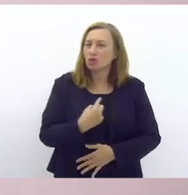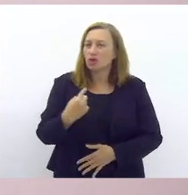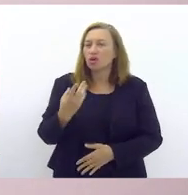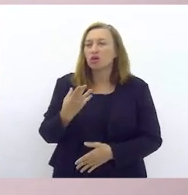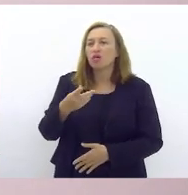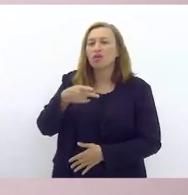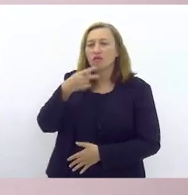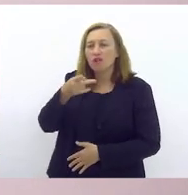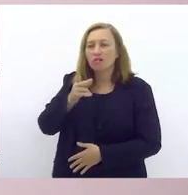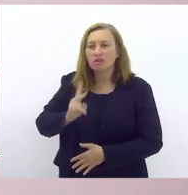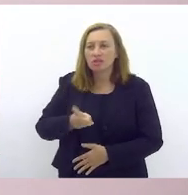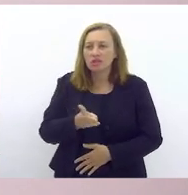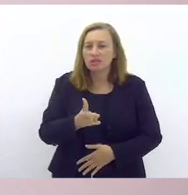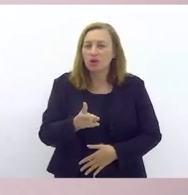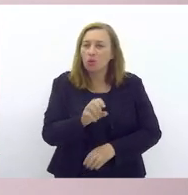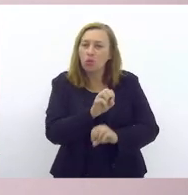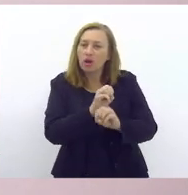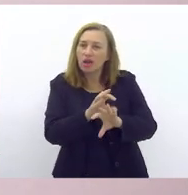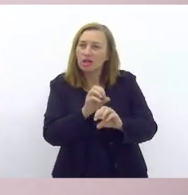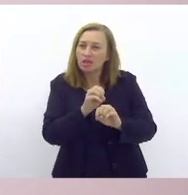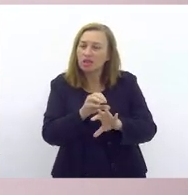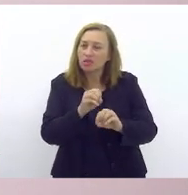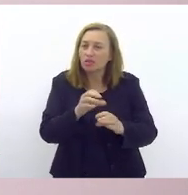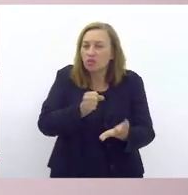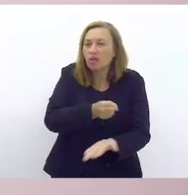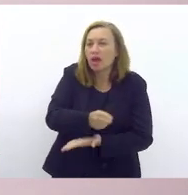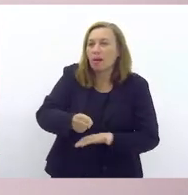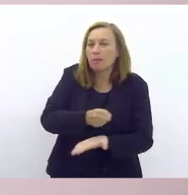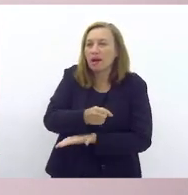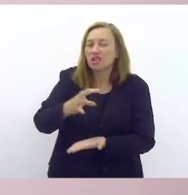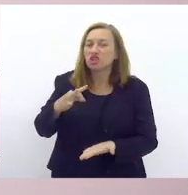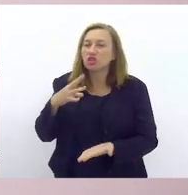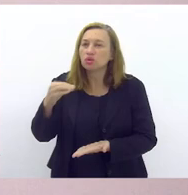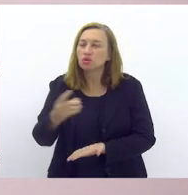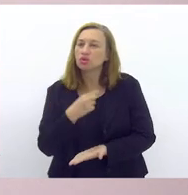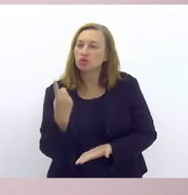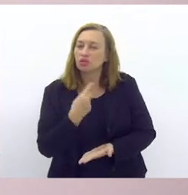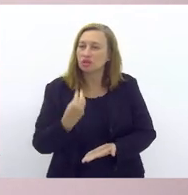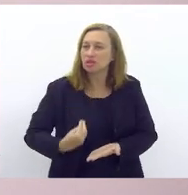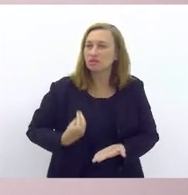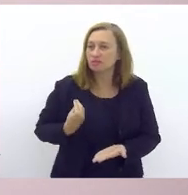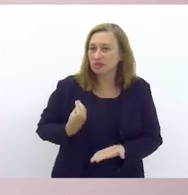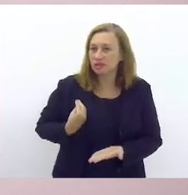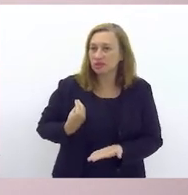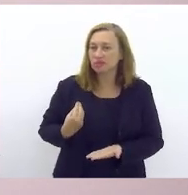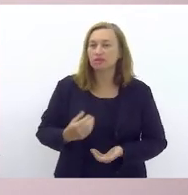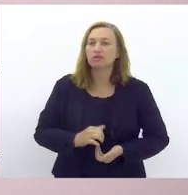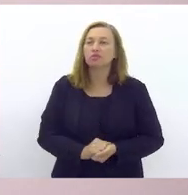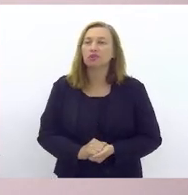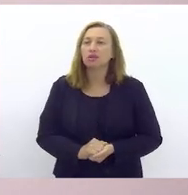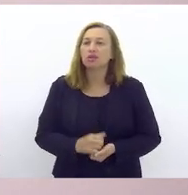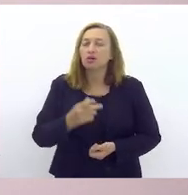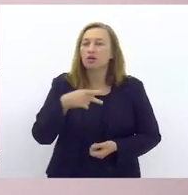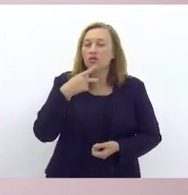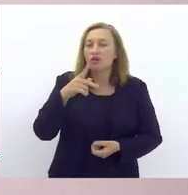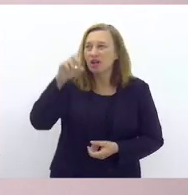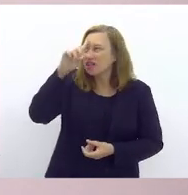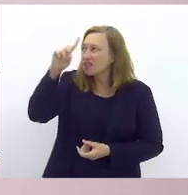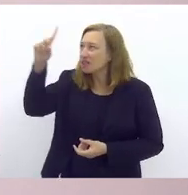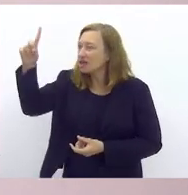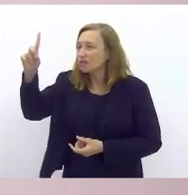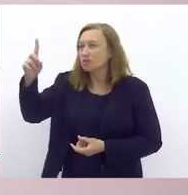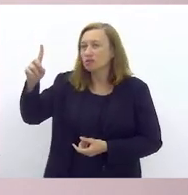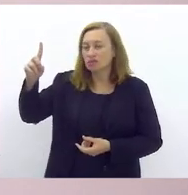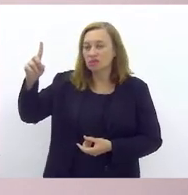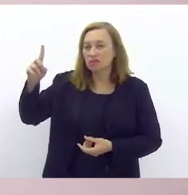dizer que a educação é a base de tudo nas nossas vidas, né? Eu falo que Deus, em primeiro